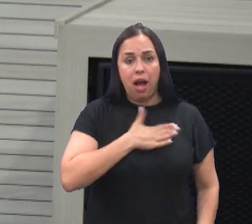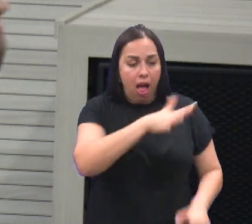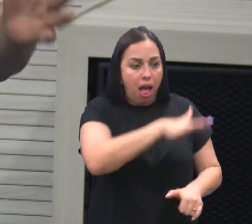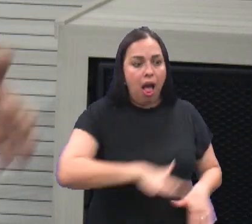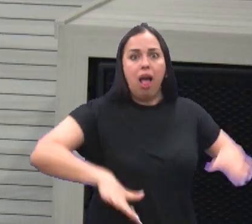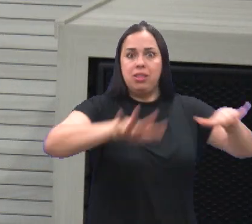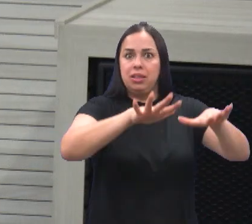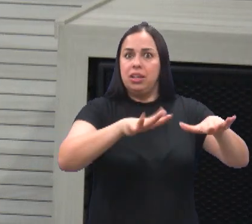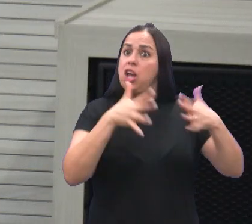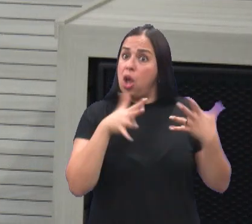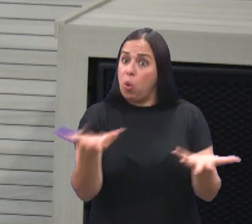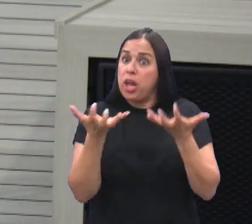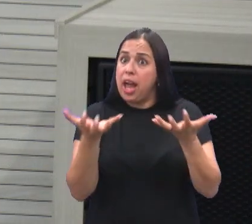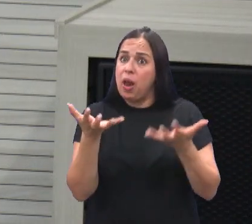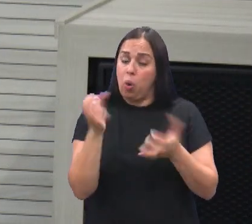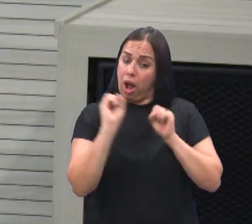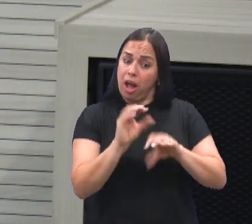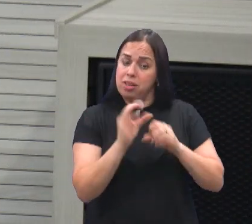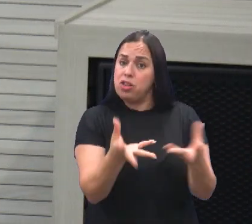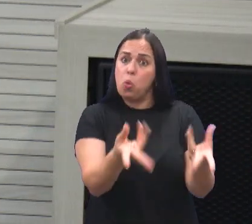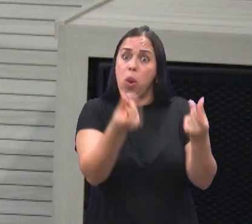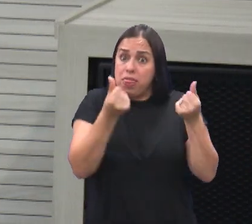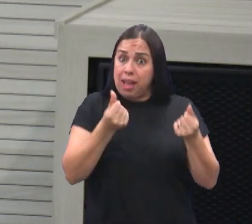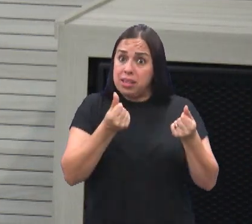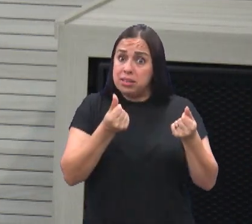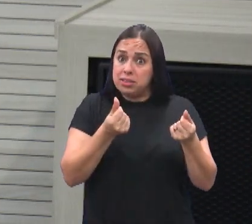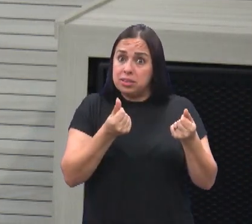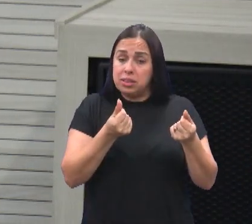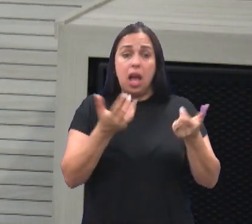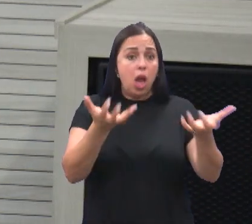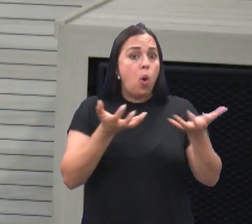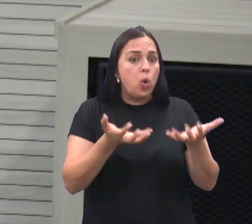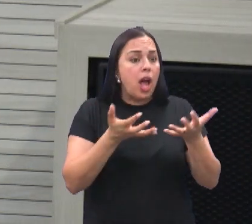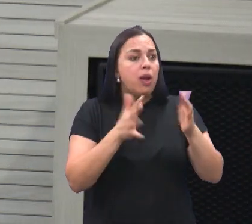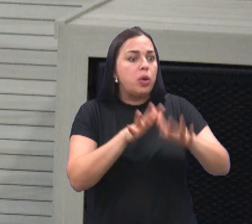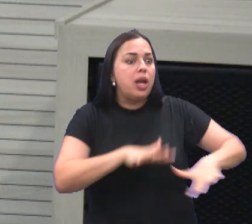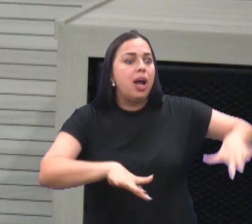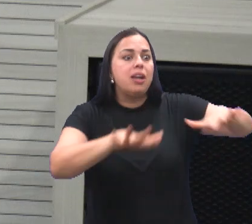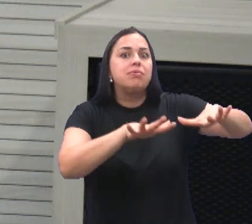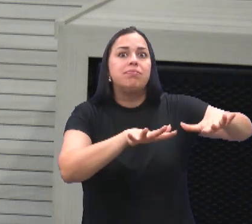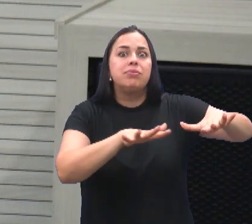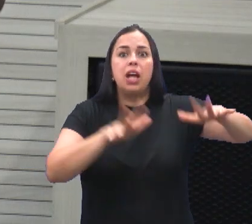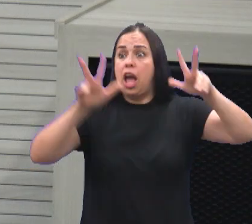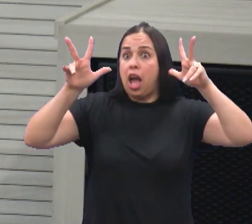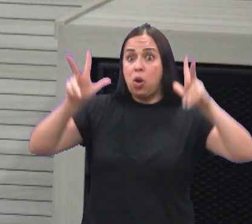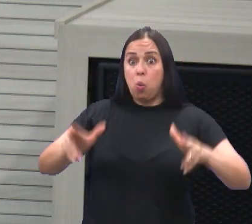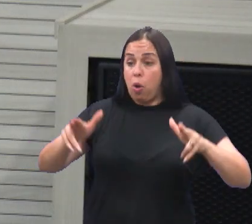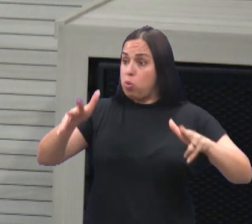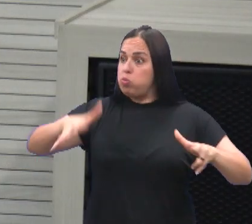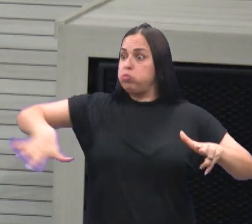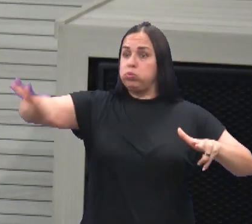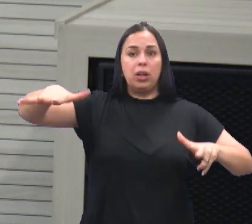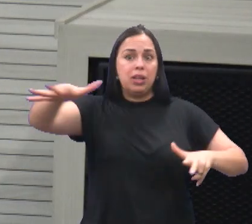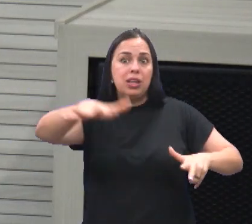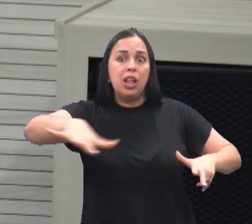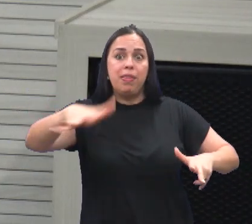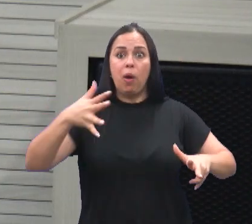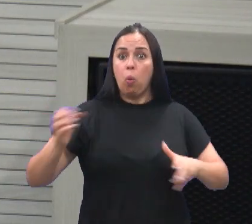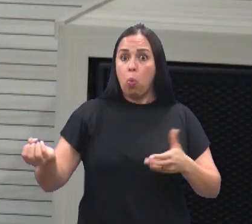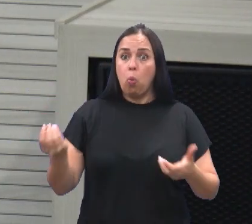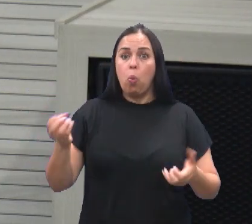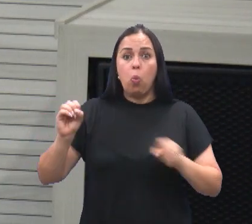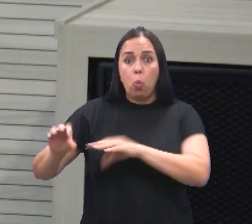quero qualidade para a minha região. Eu quero que a Zona Norte seja lembrada da mesma forma que as outras regiões são lembradas pela